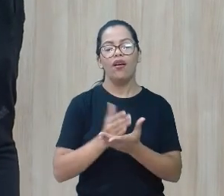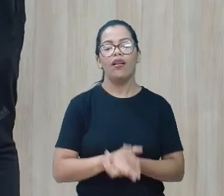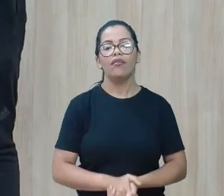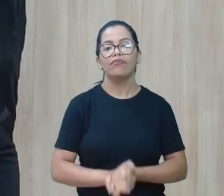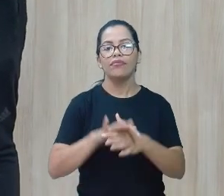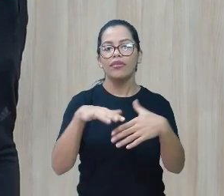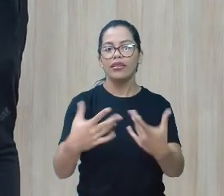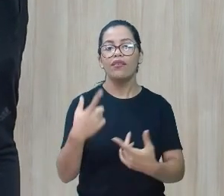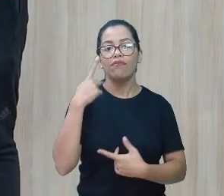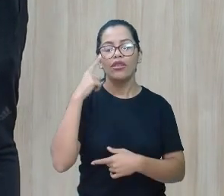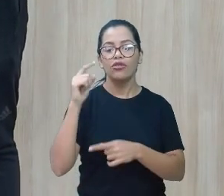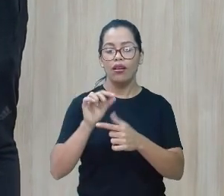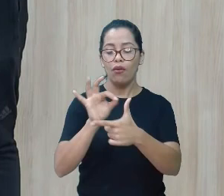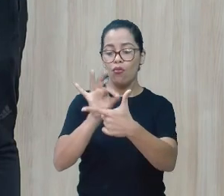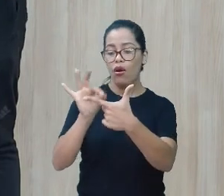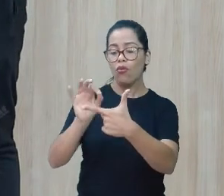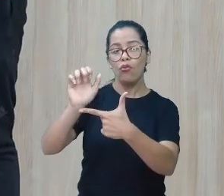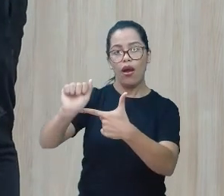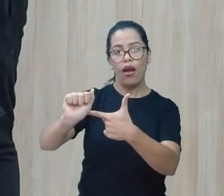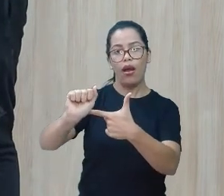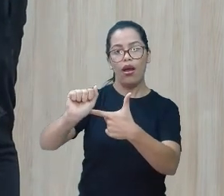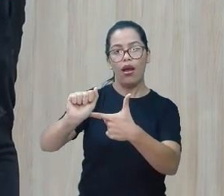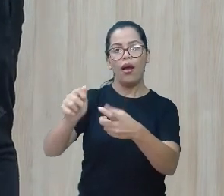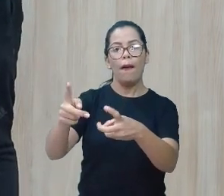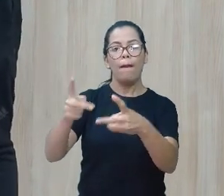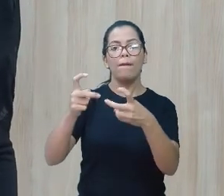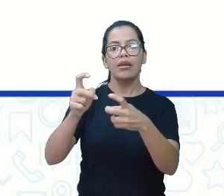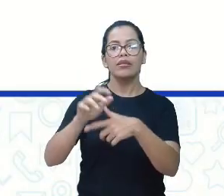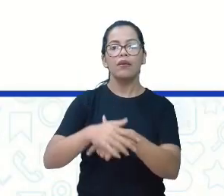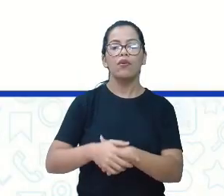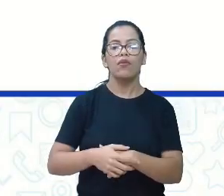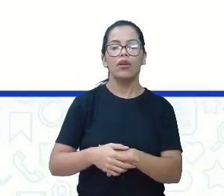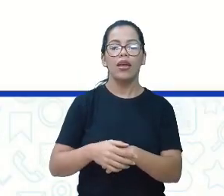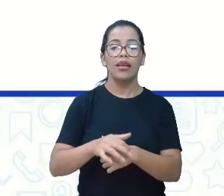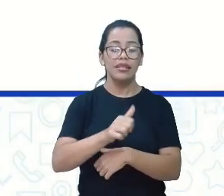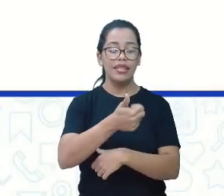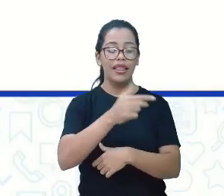esse ângulo A aí, certo? Pode notar que o ângulo 120 ele está lá